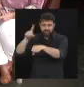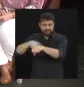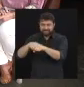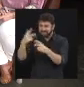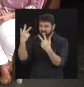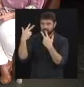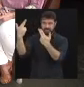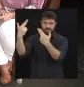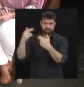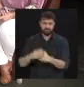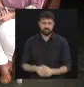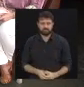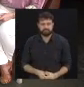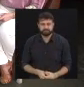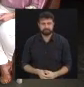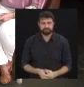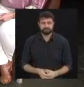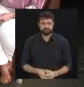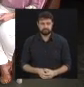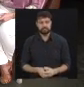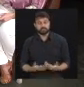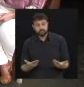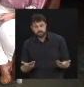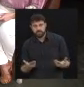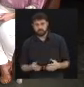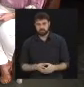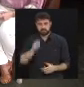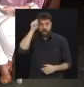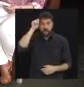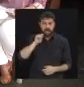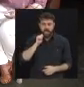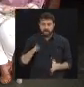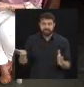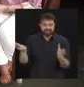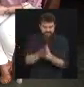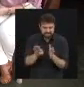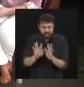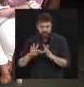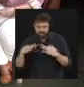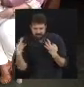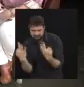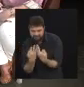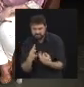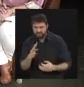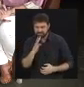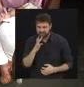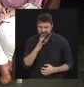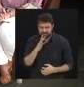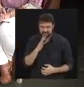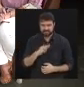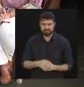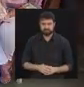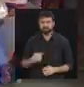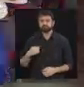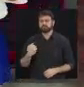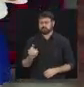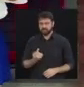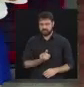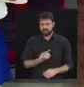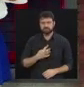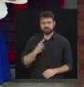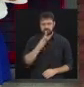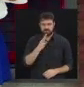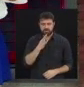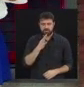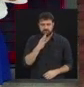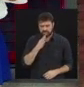contemporâneos, vamos dizer assim, de formação. E foi assim que a Amanda entrou, que a família da Amanda entrou acabou conhecendo a gente. Vocês, que acaba